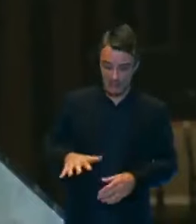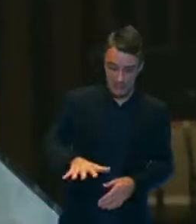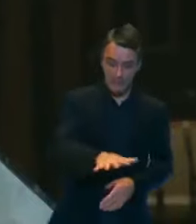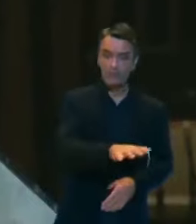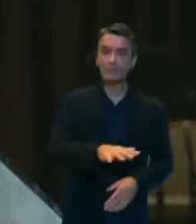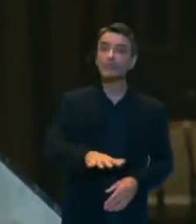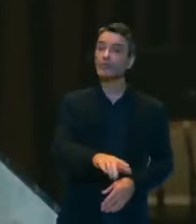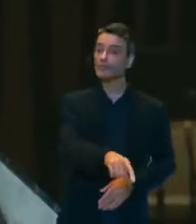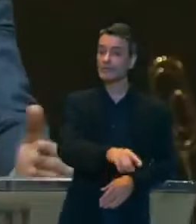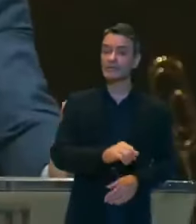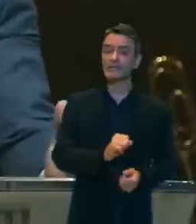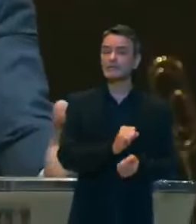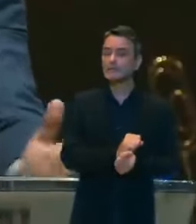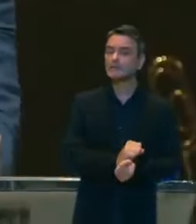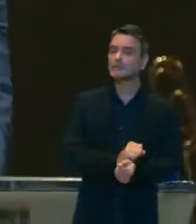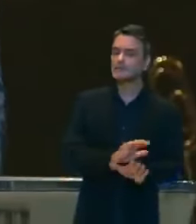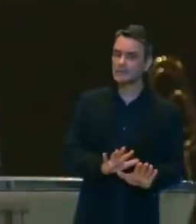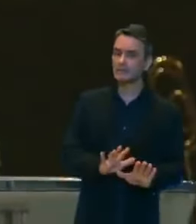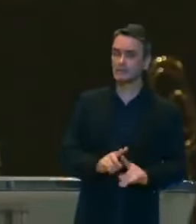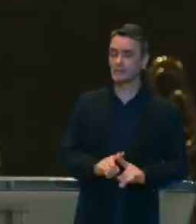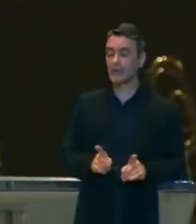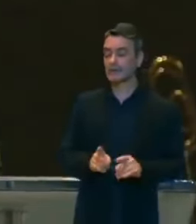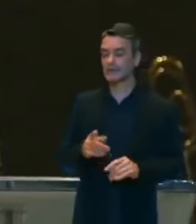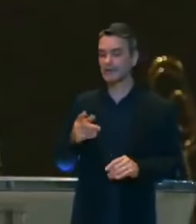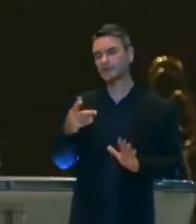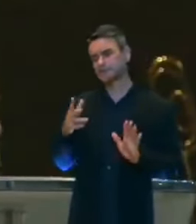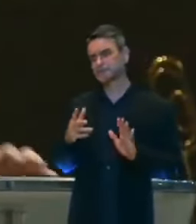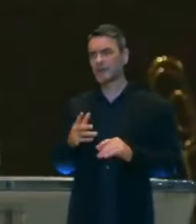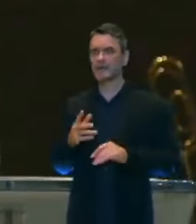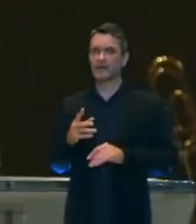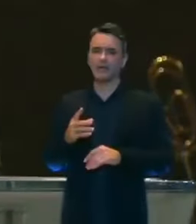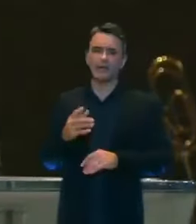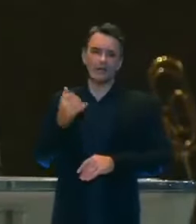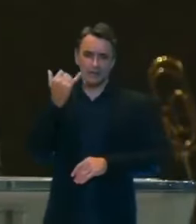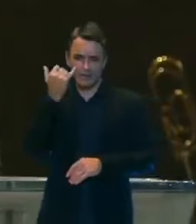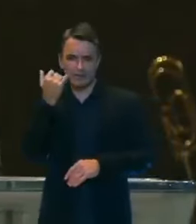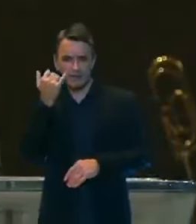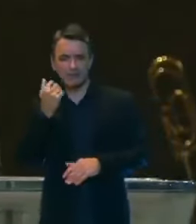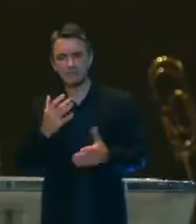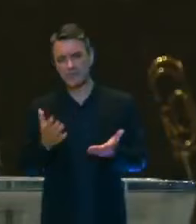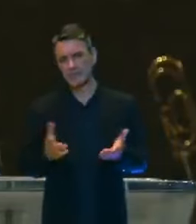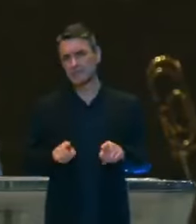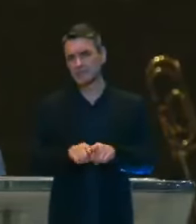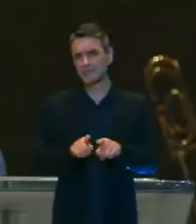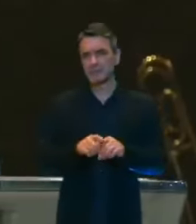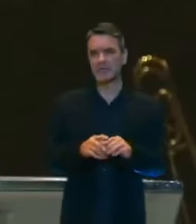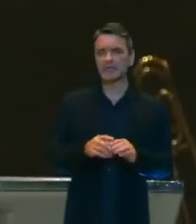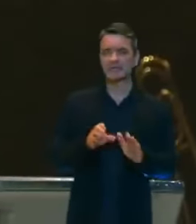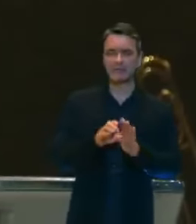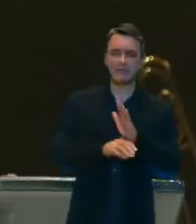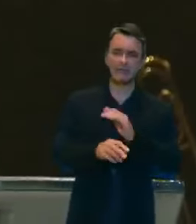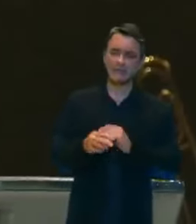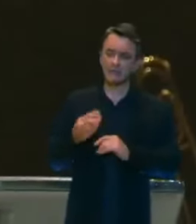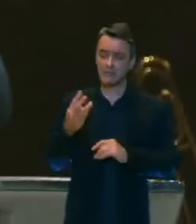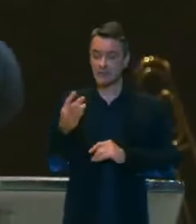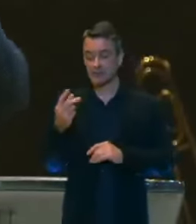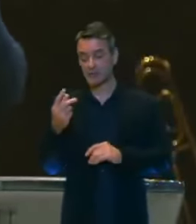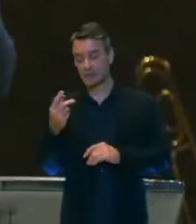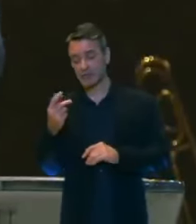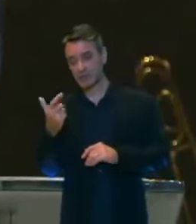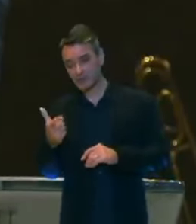exílio. Mas se você acompanhar as profecias, você vai ver Jeremias. E no capítulo 32, Deus